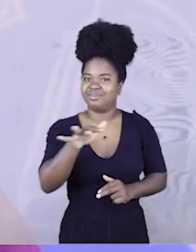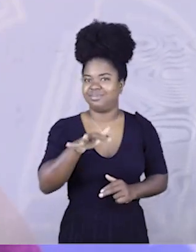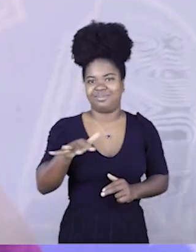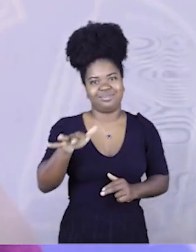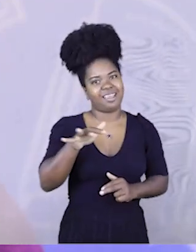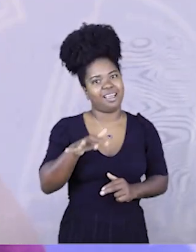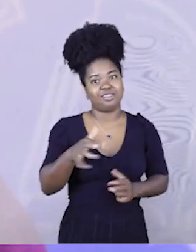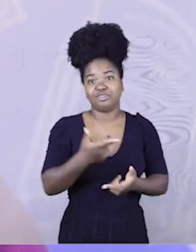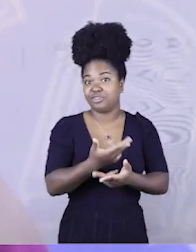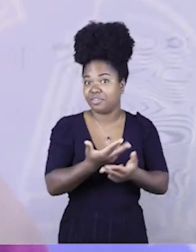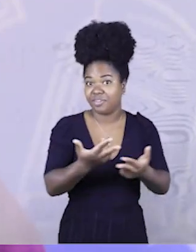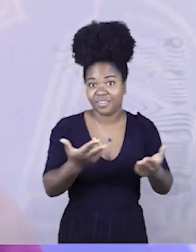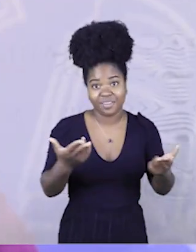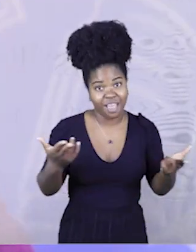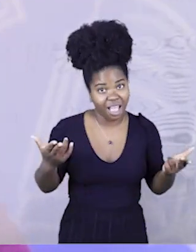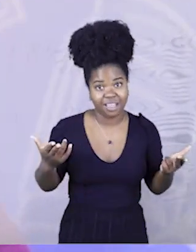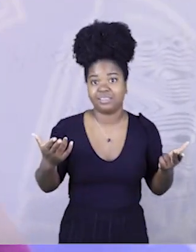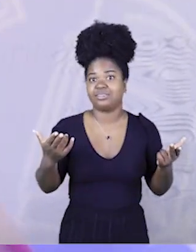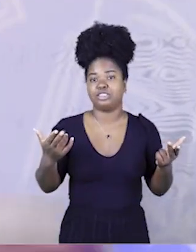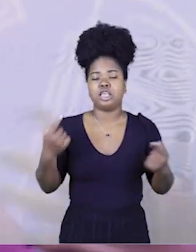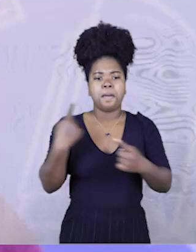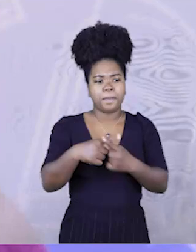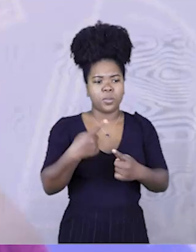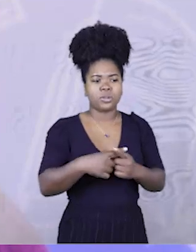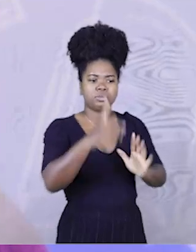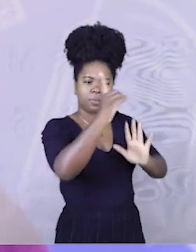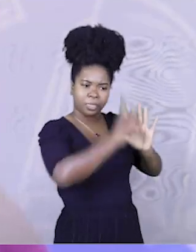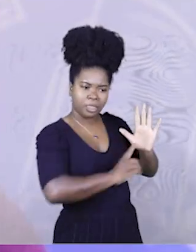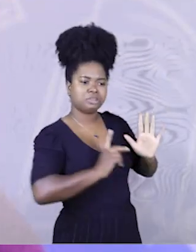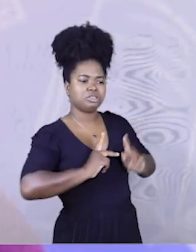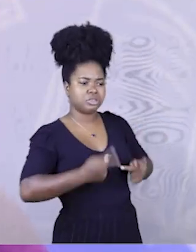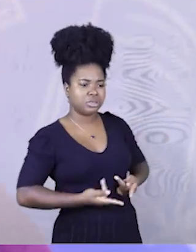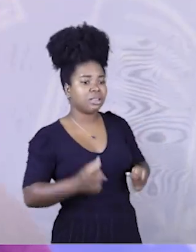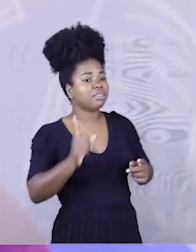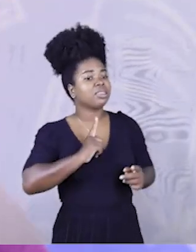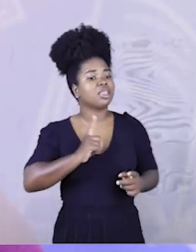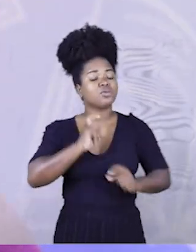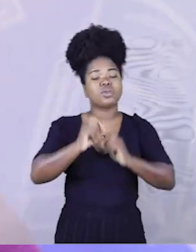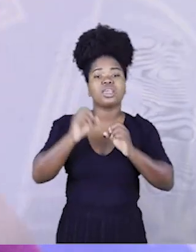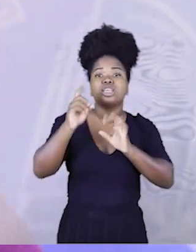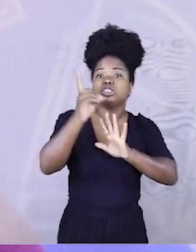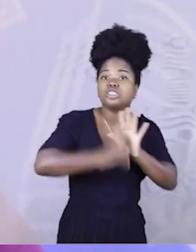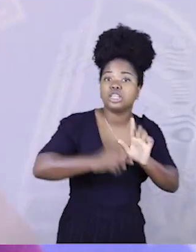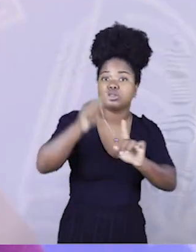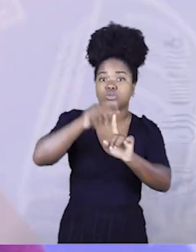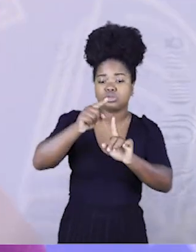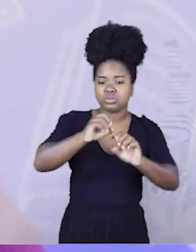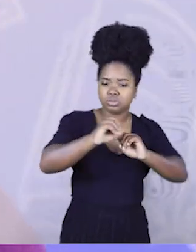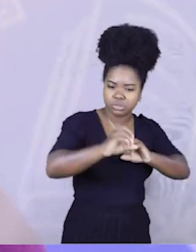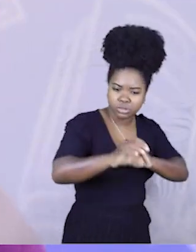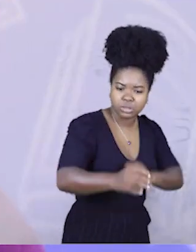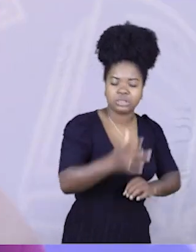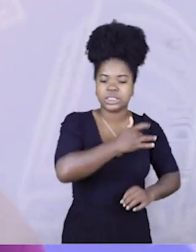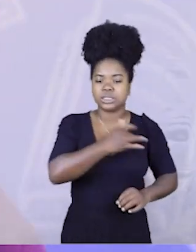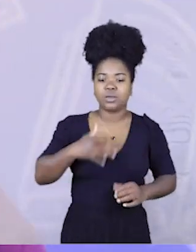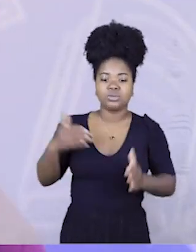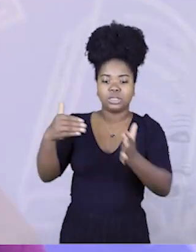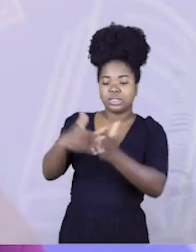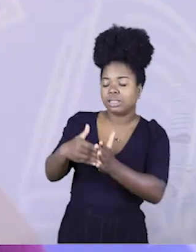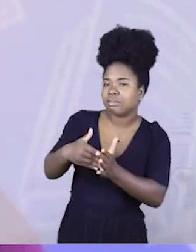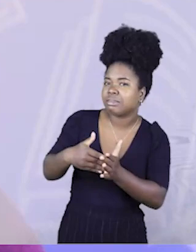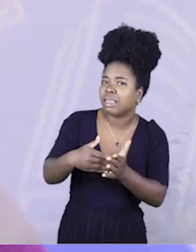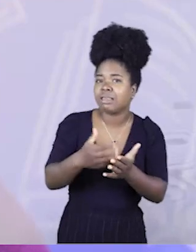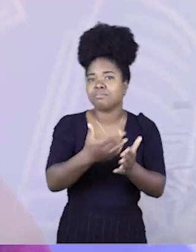lá a nossa Declaração Universal de Direitos Humanos, a gente encontra direitos que vão da educação, da saúde, até a alimentação e o direito a um meio ambiente